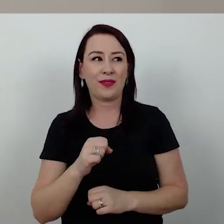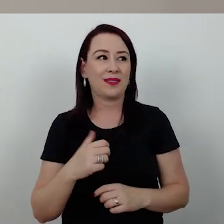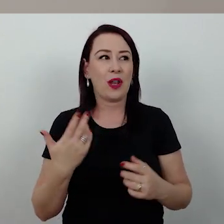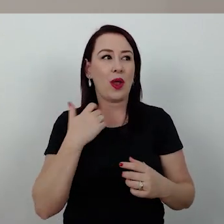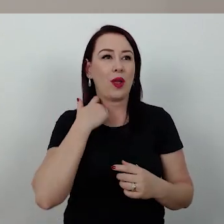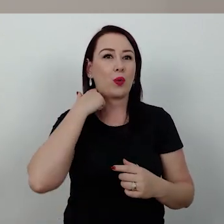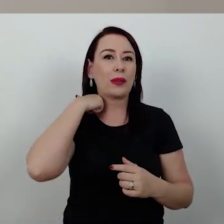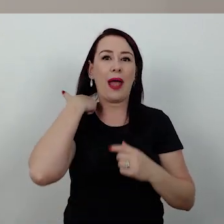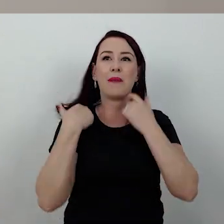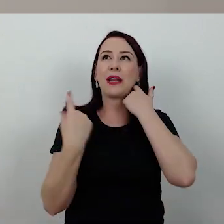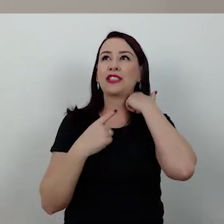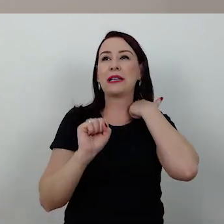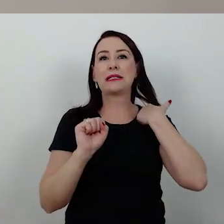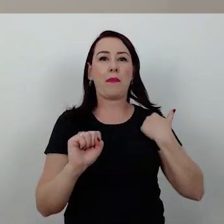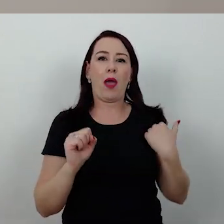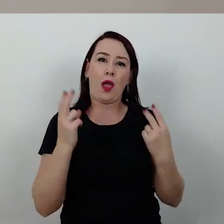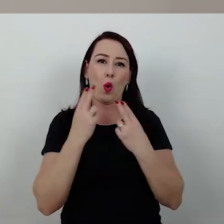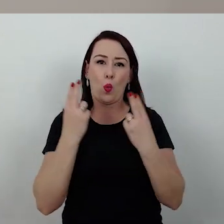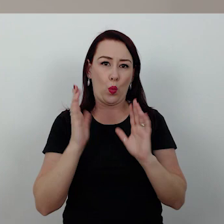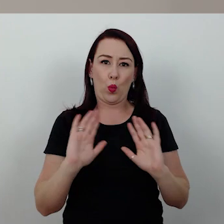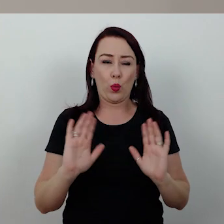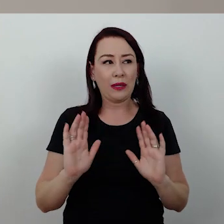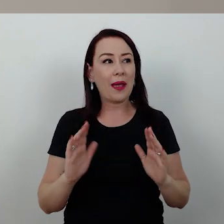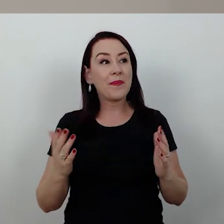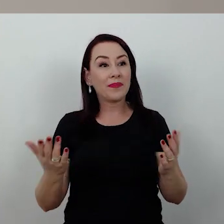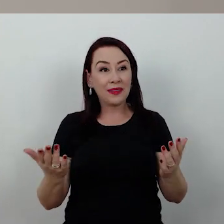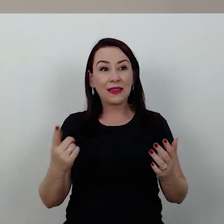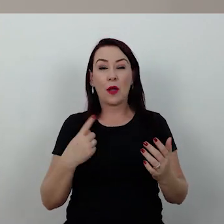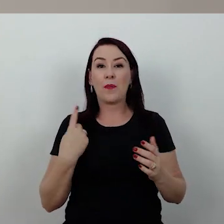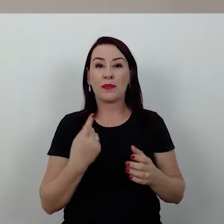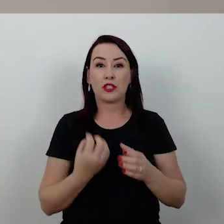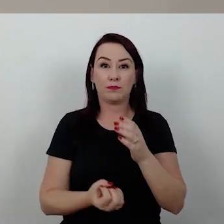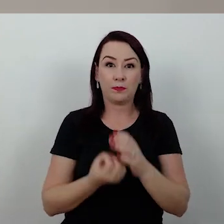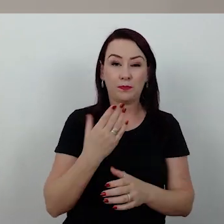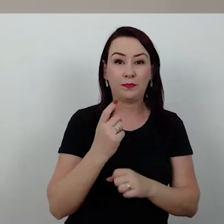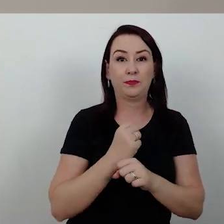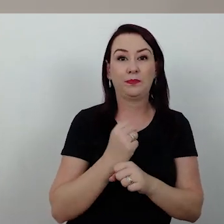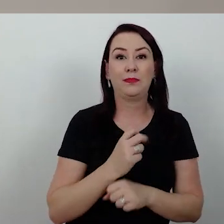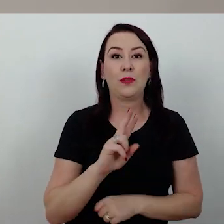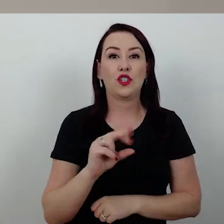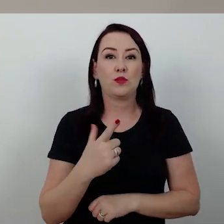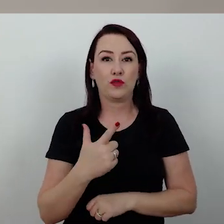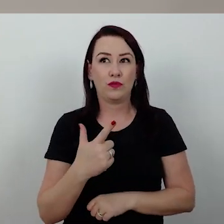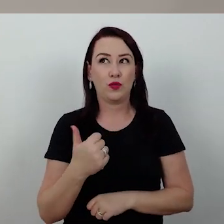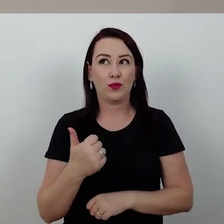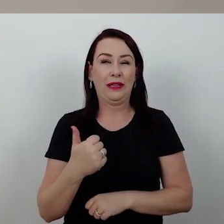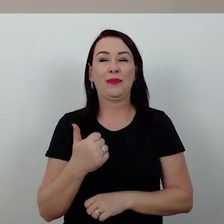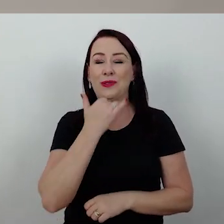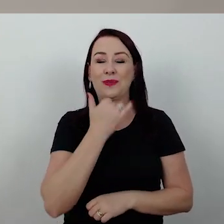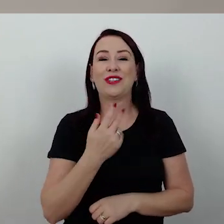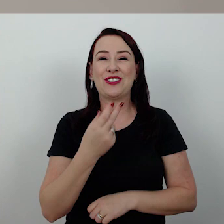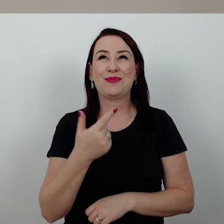ter todos esses gargalos, assim. Então, a gente cria, em